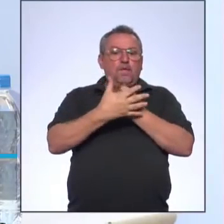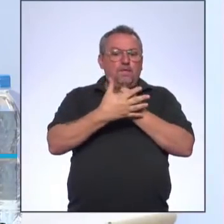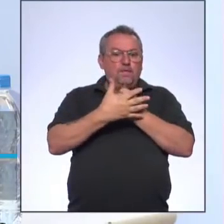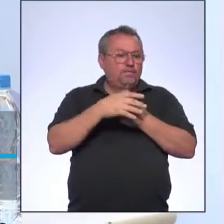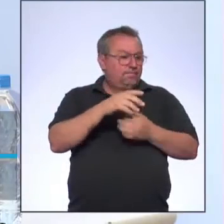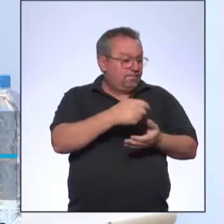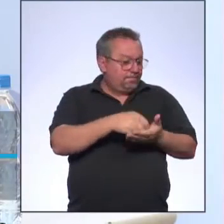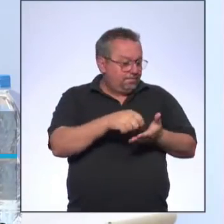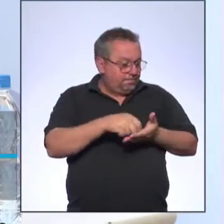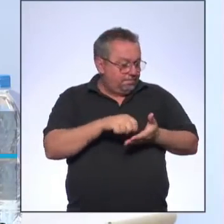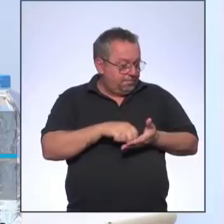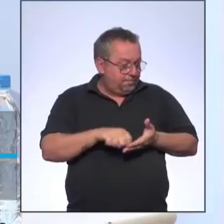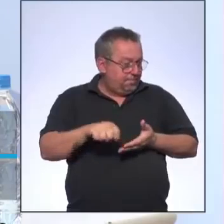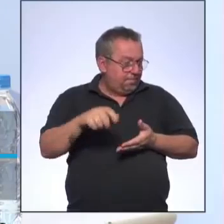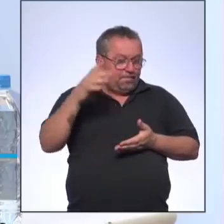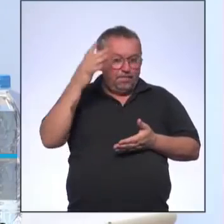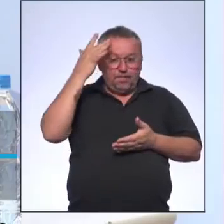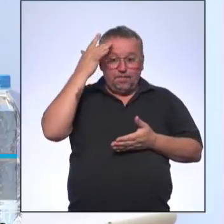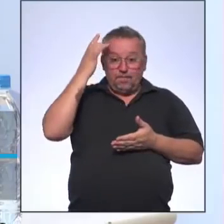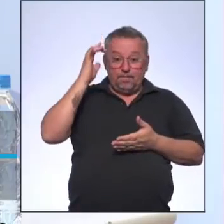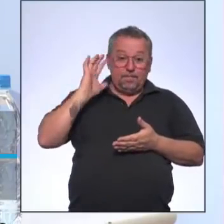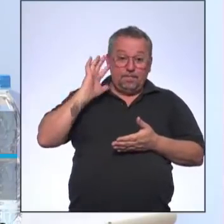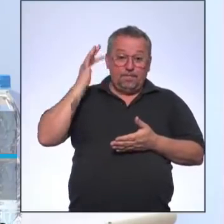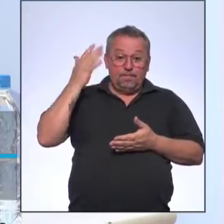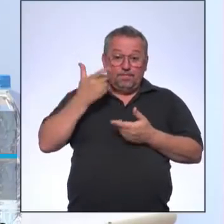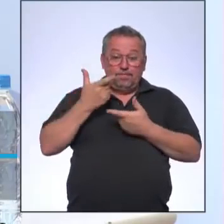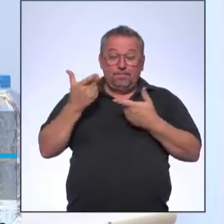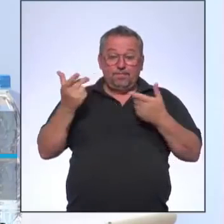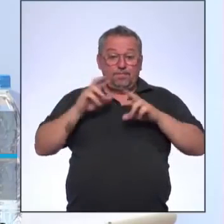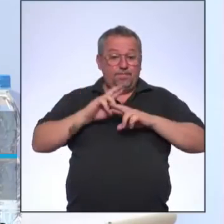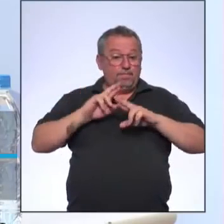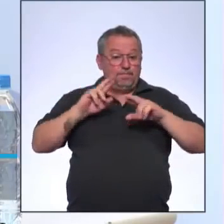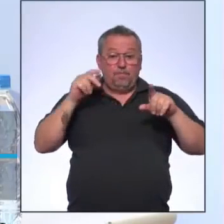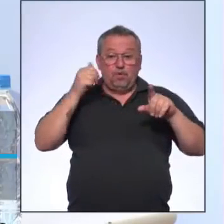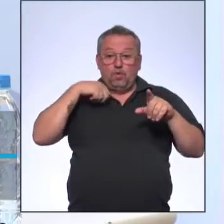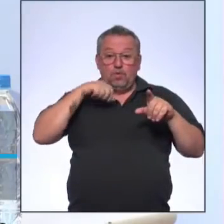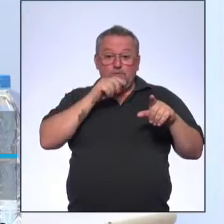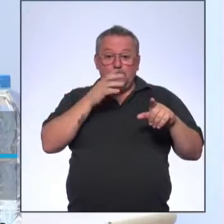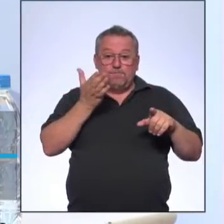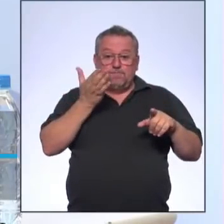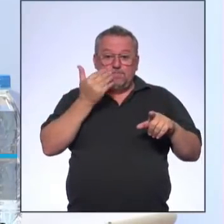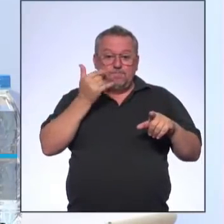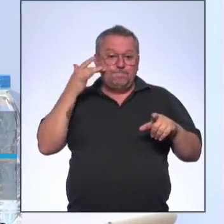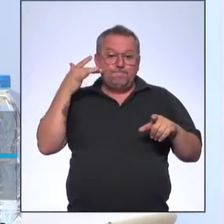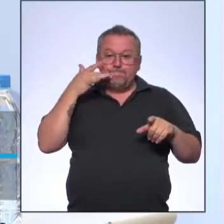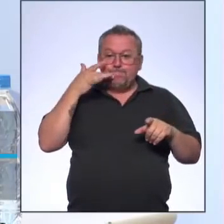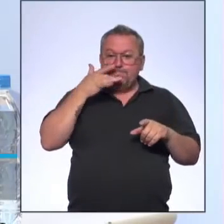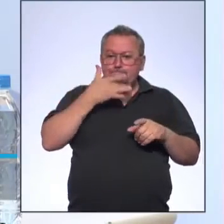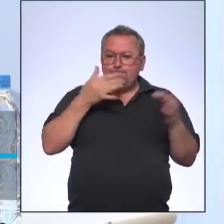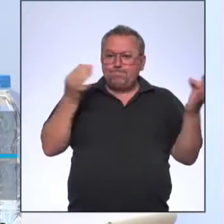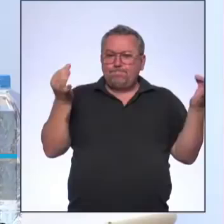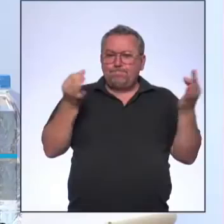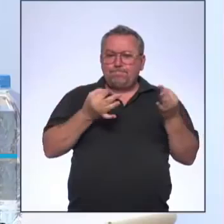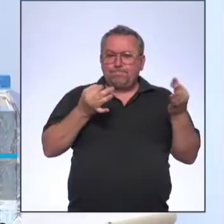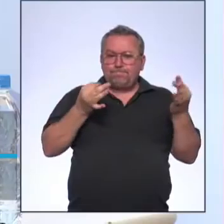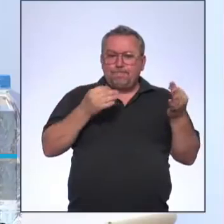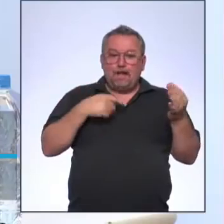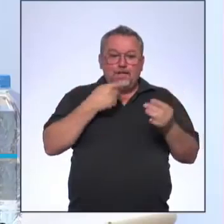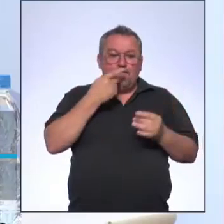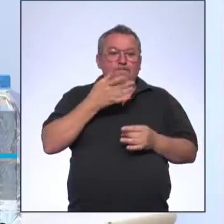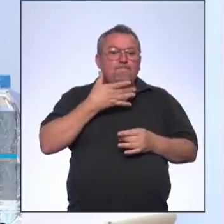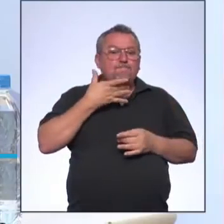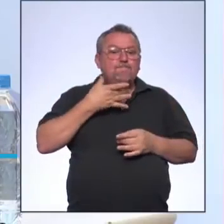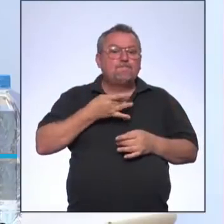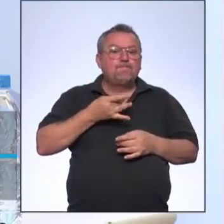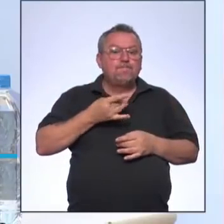Escreve num caderno. Amanhã acontece algum evento diferente. Sua mãe fez uma comida diferente, gostosa. Então você quer falar sobre os sabores